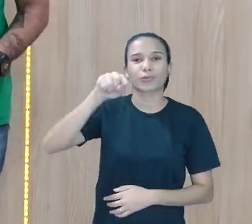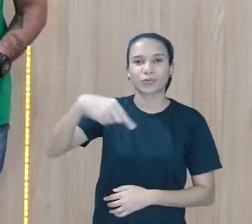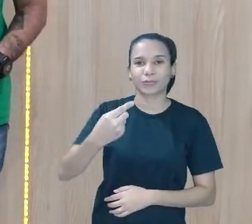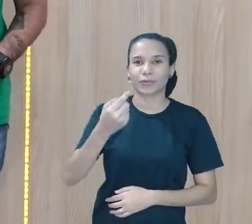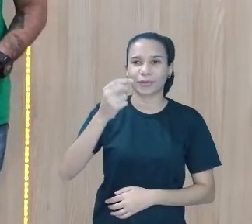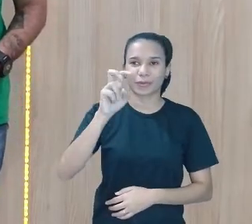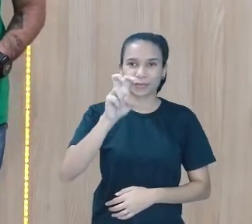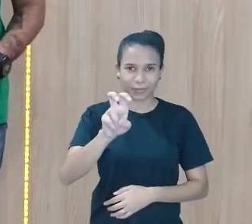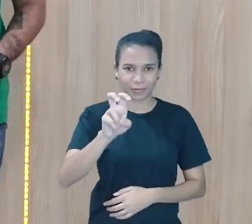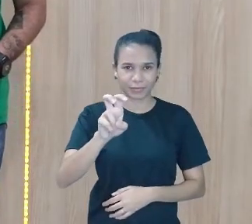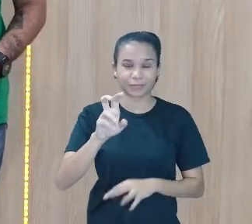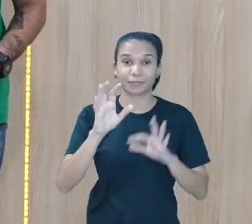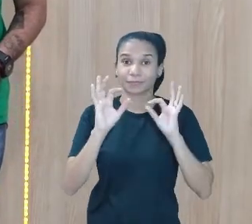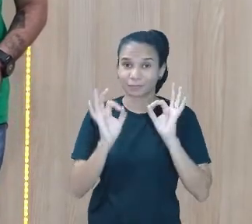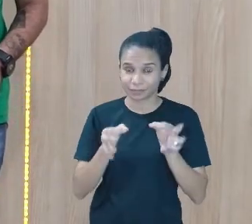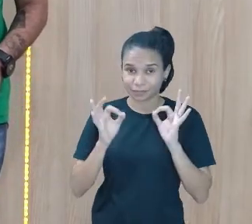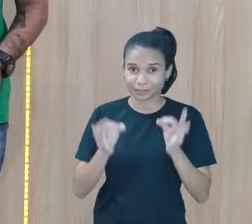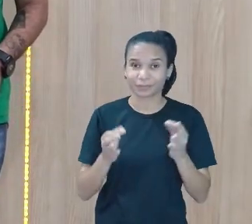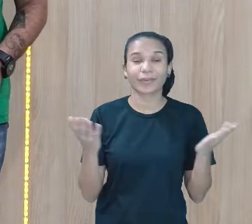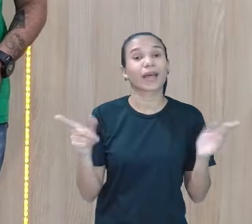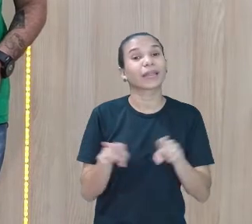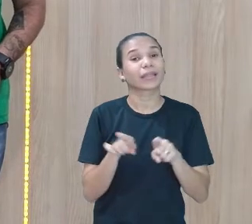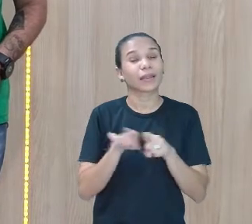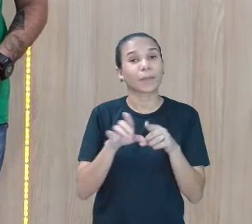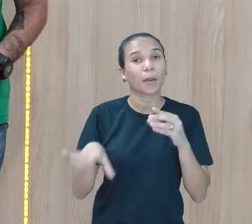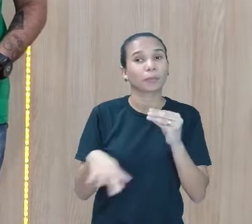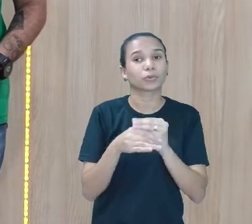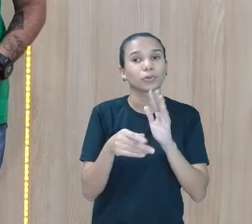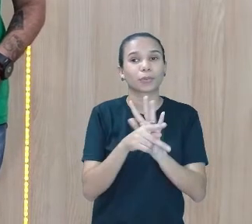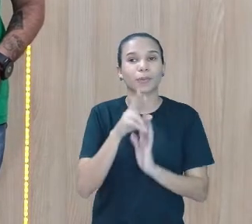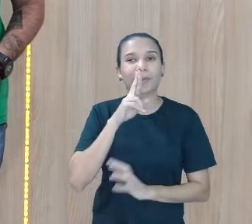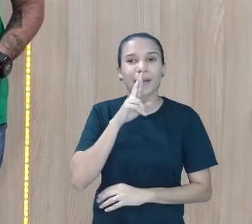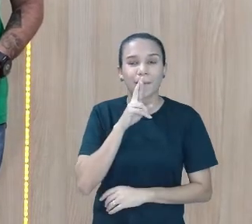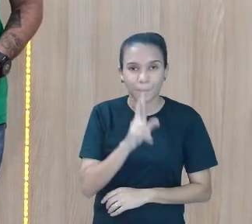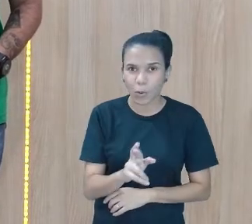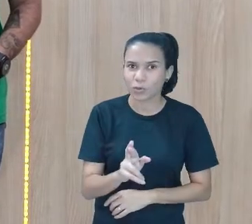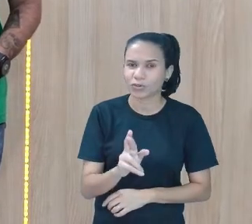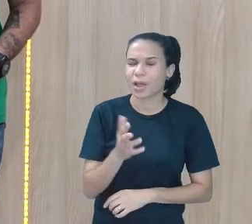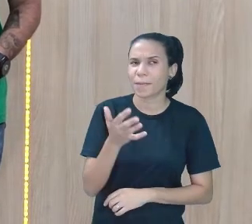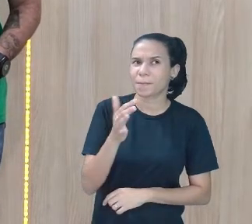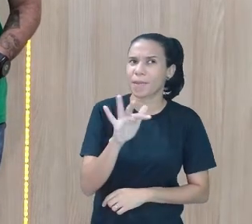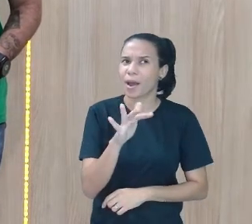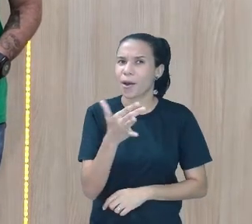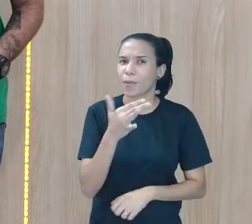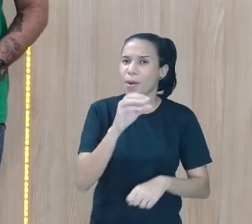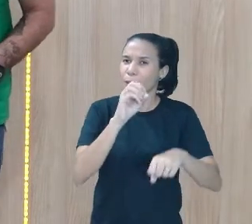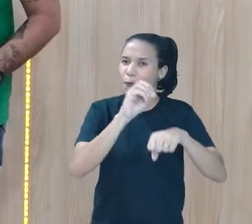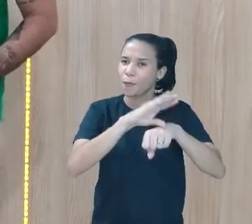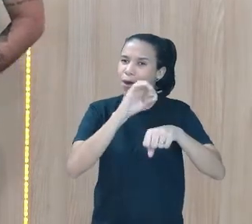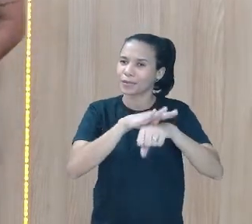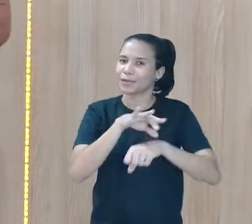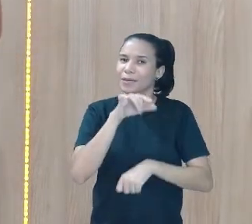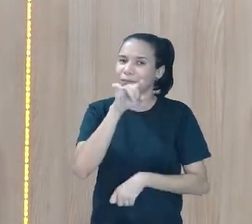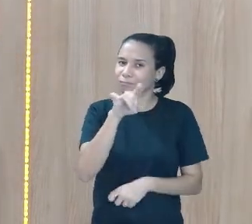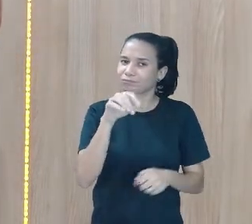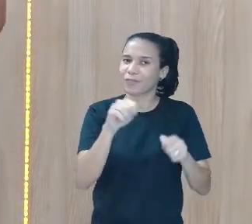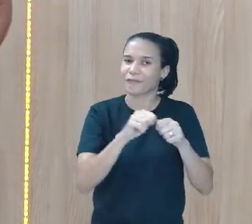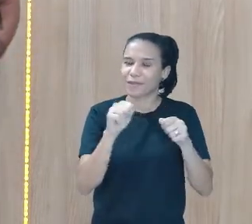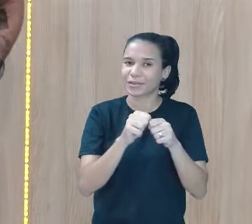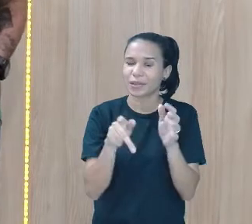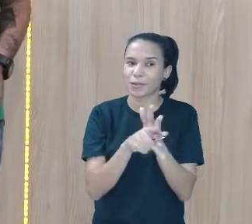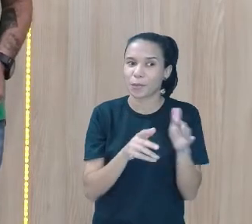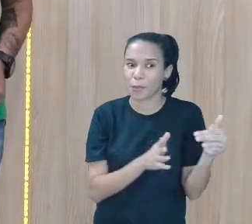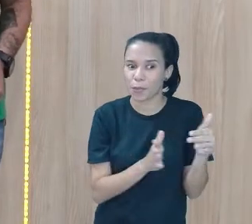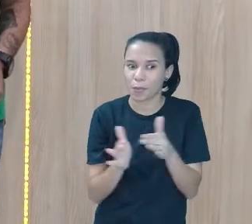dar 2,5. E eu coloquei essa resposta aí, é mais ou menos uma dica para que você faça